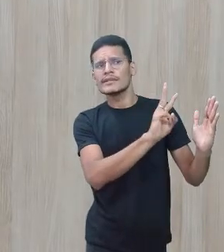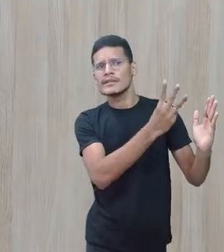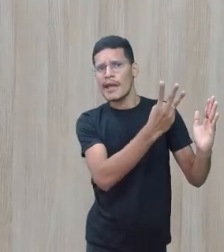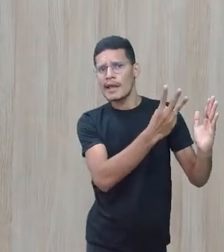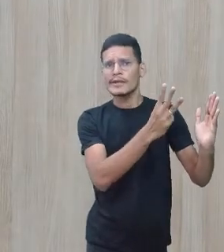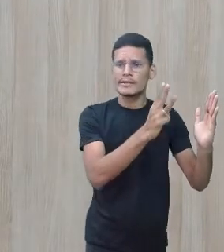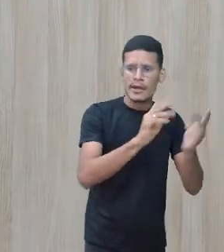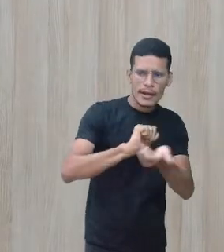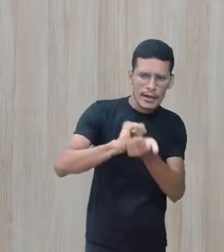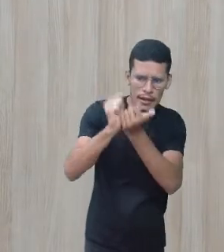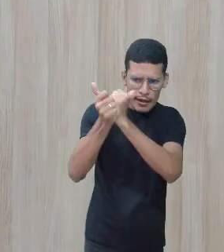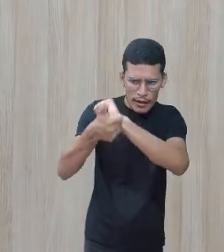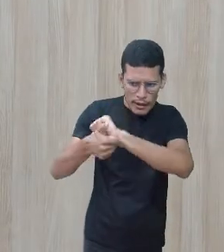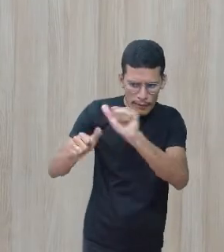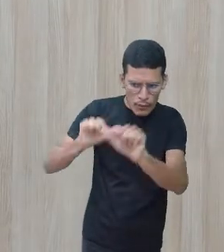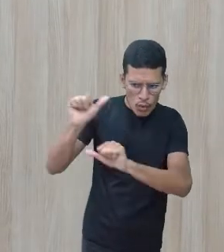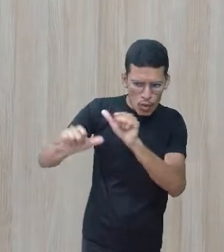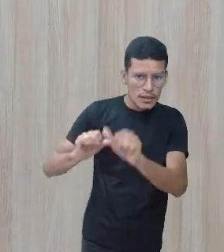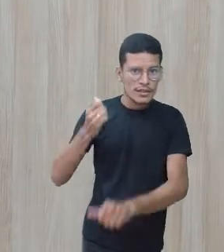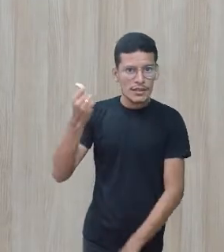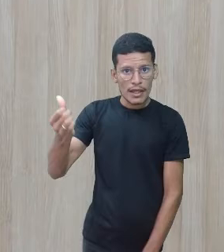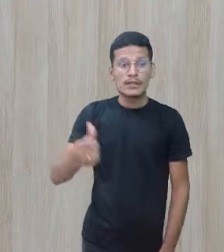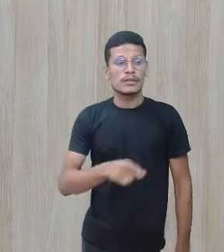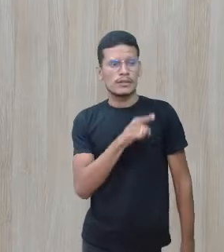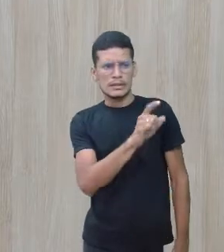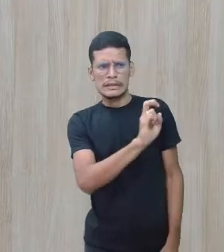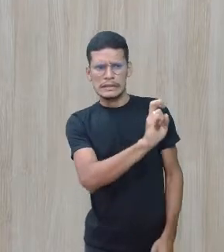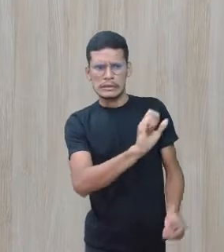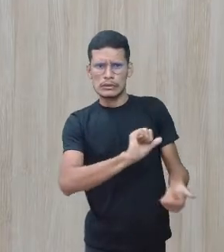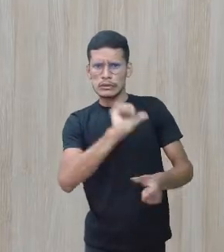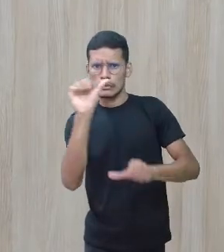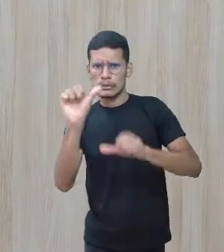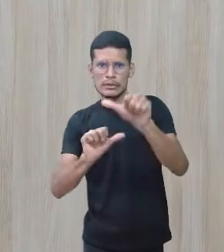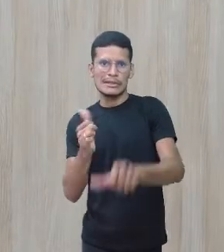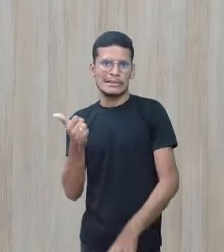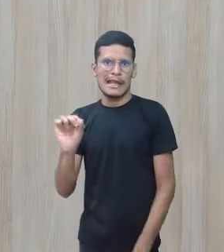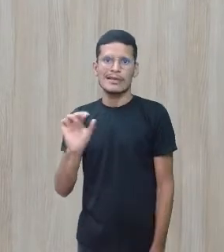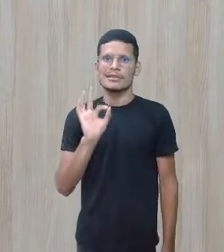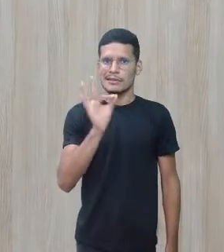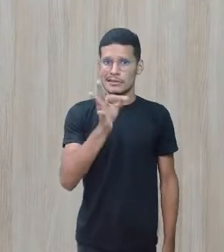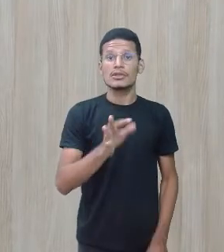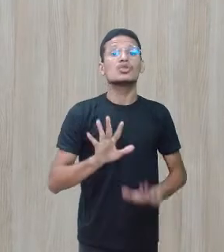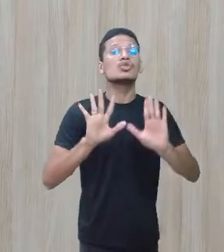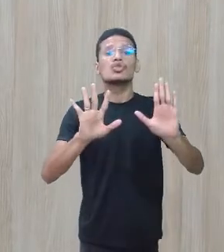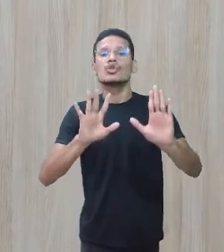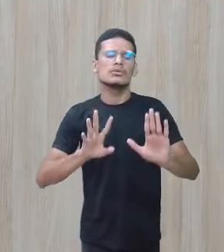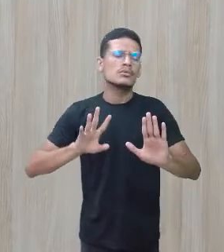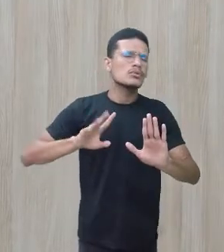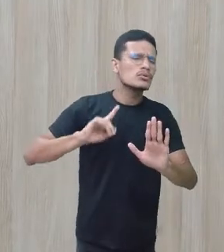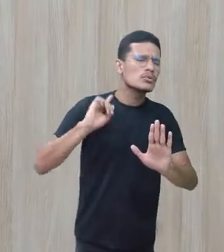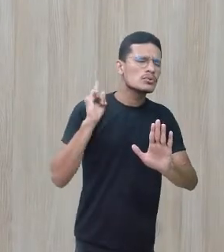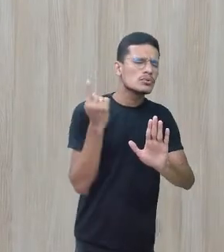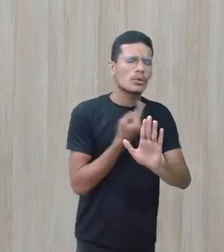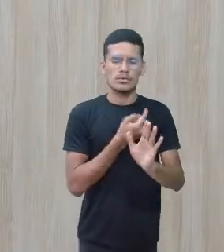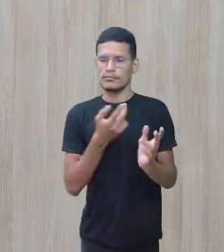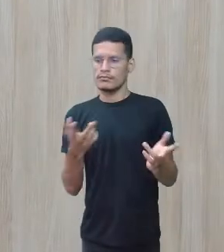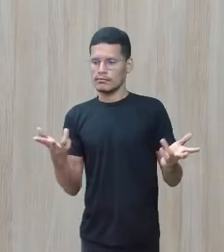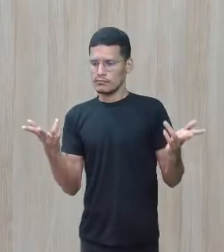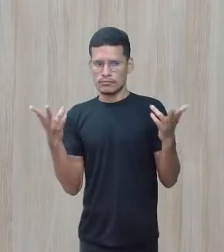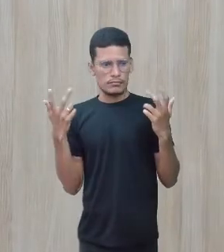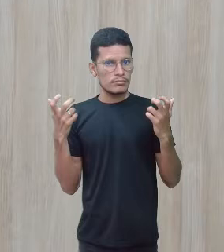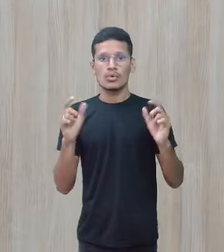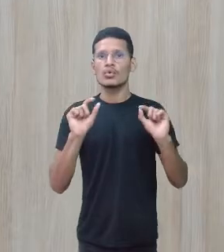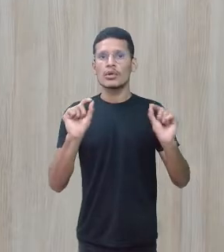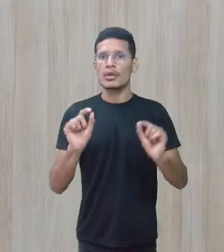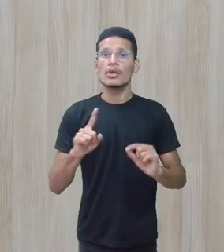vira 6. E a gente tem ali o comprimento que é 5 que vai virar 10, tá certo? Então, só para a gente começar a perceber que o que a gente faz